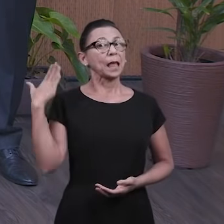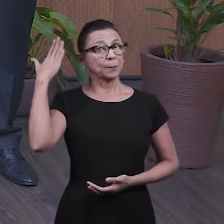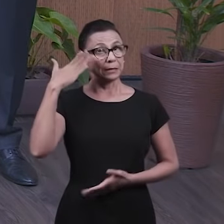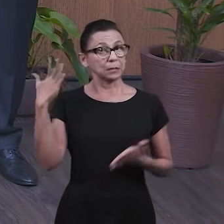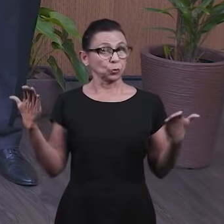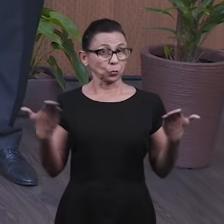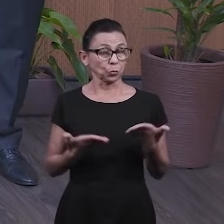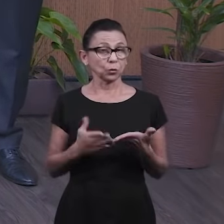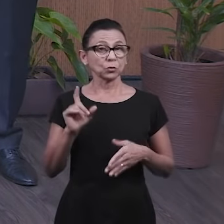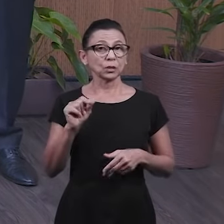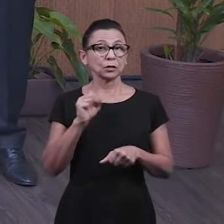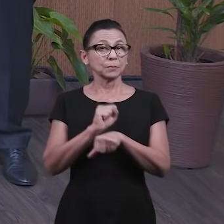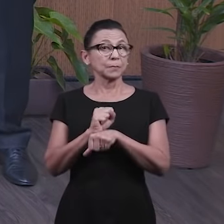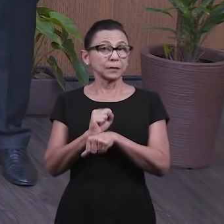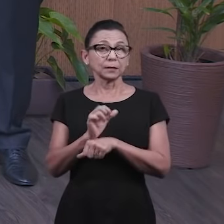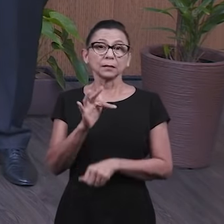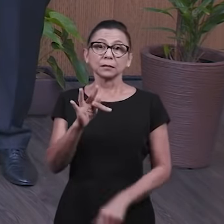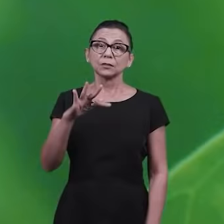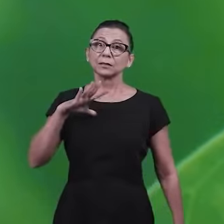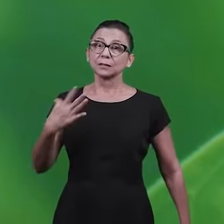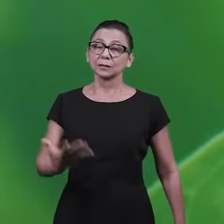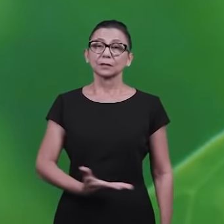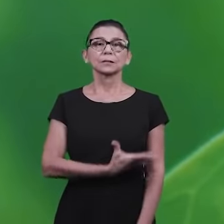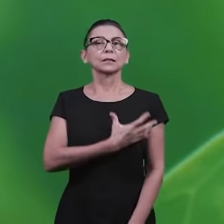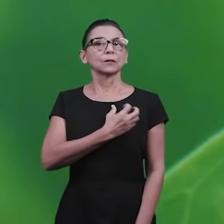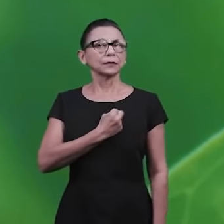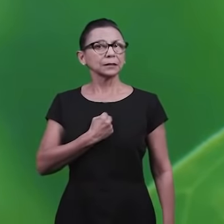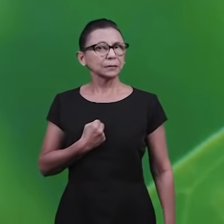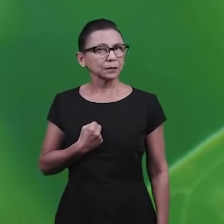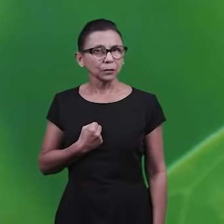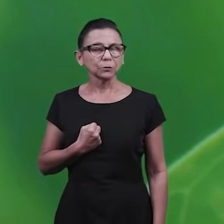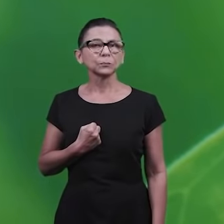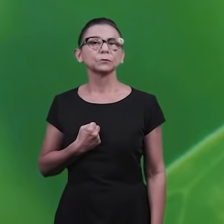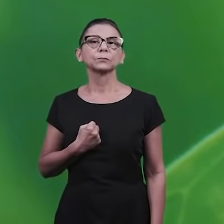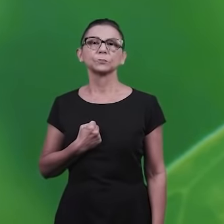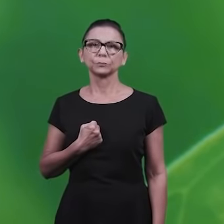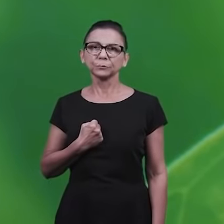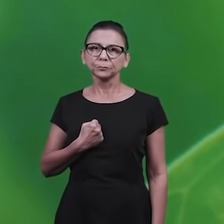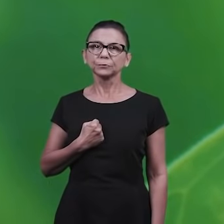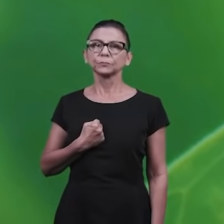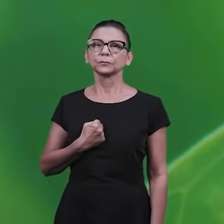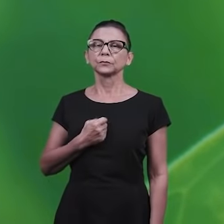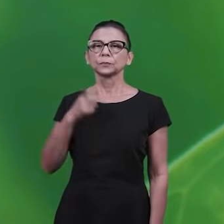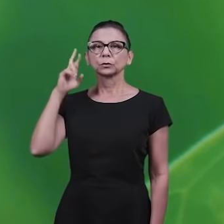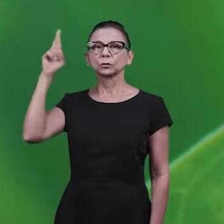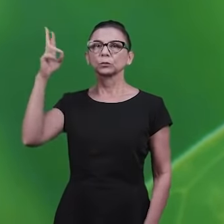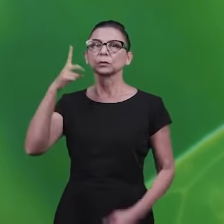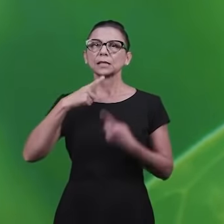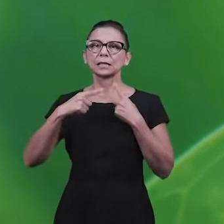inclusive para resgate de muitos que